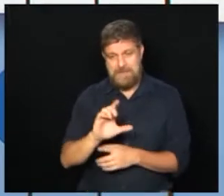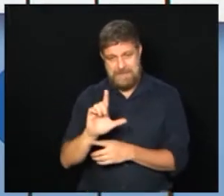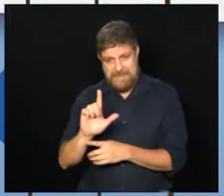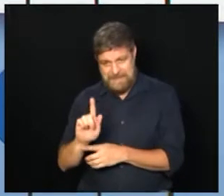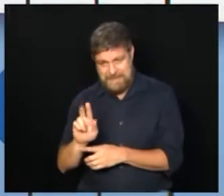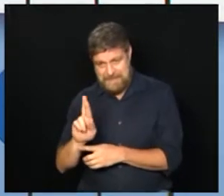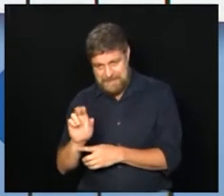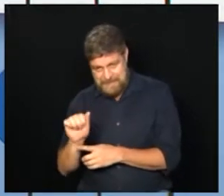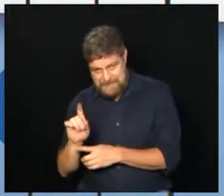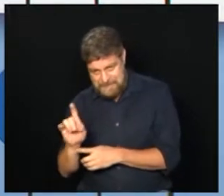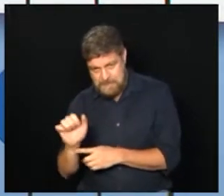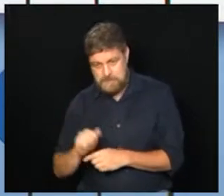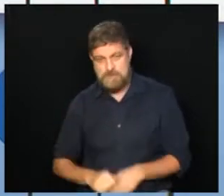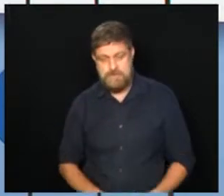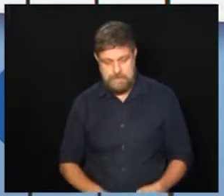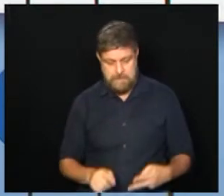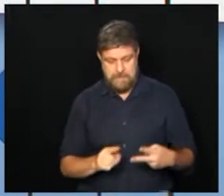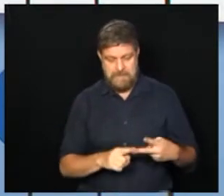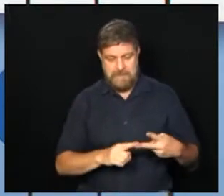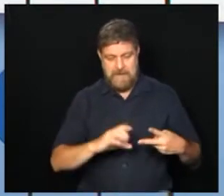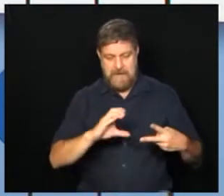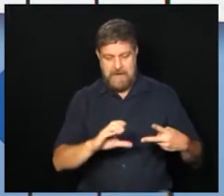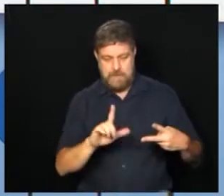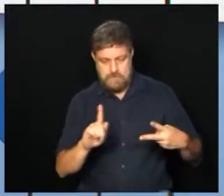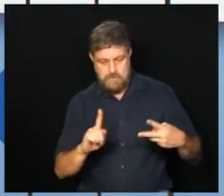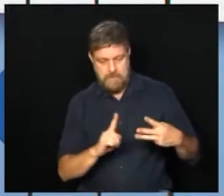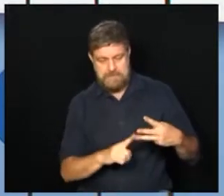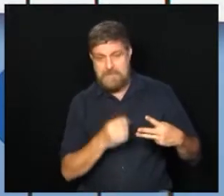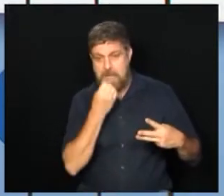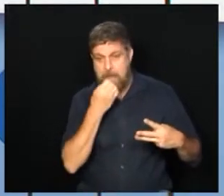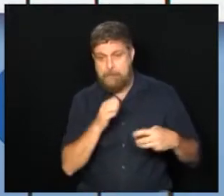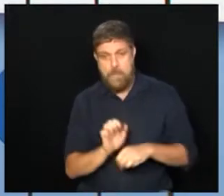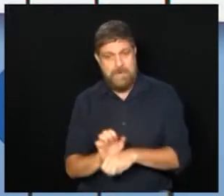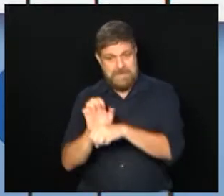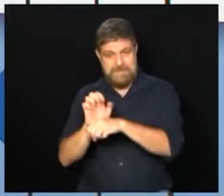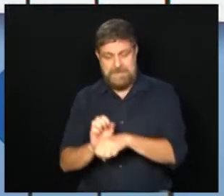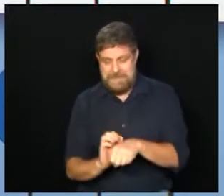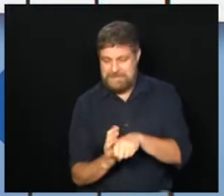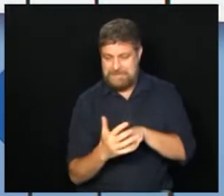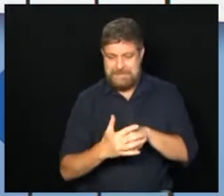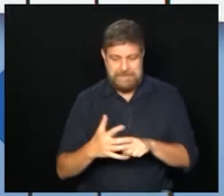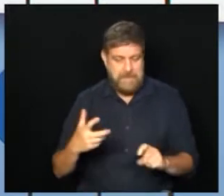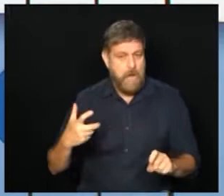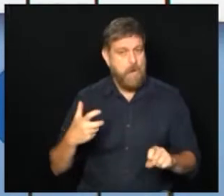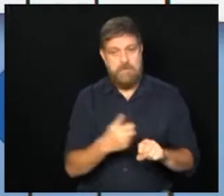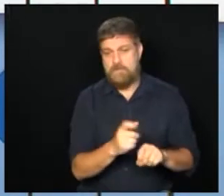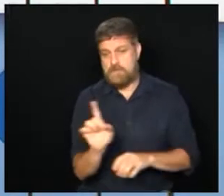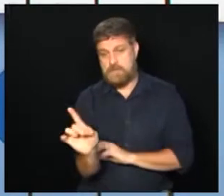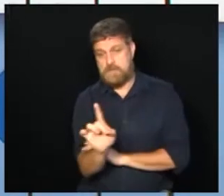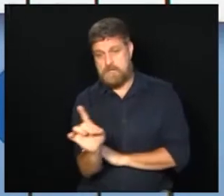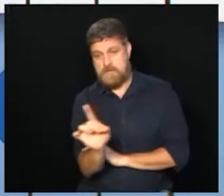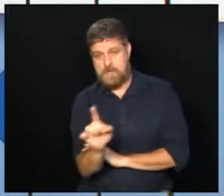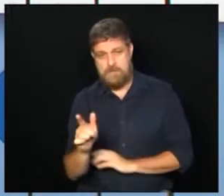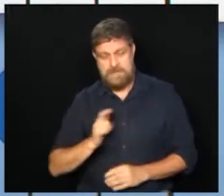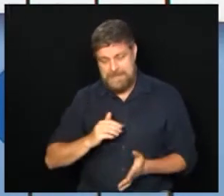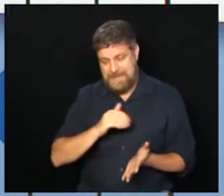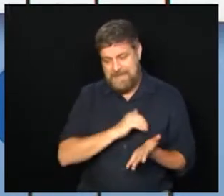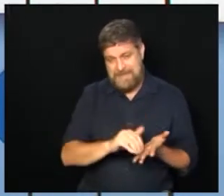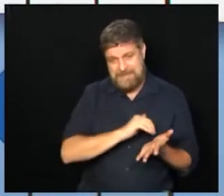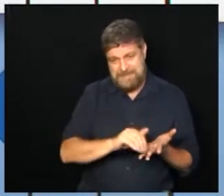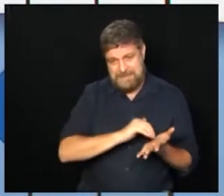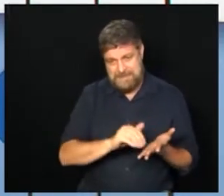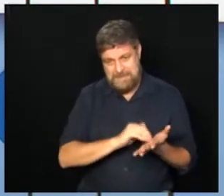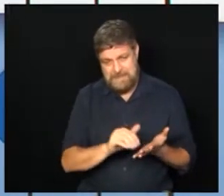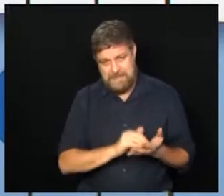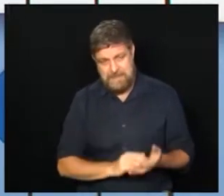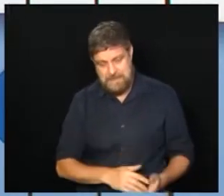Carlos Gomes e Boa Esperança não aplicam a vacina contra a Covid. Inclusive, A Secretaria Municipal